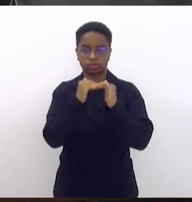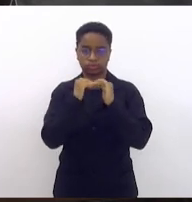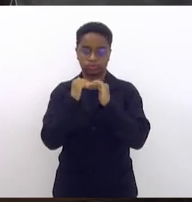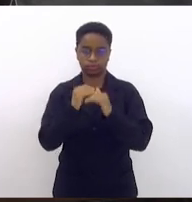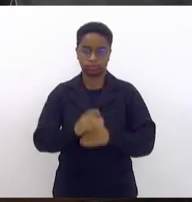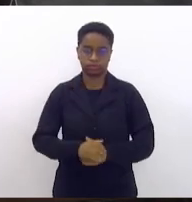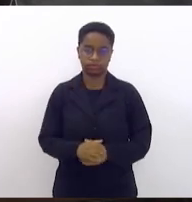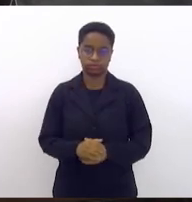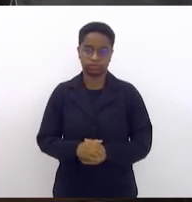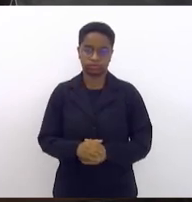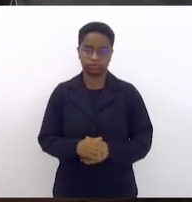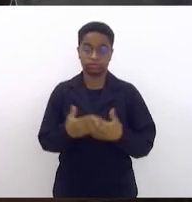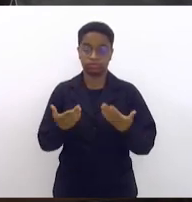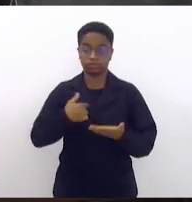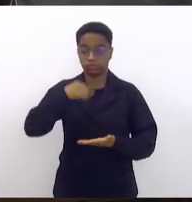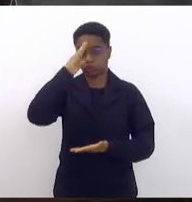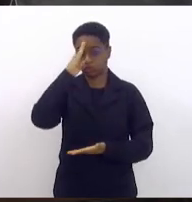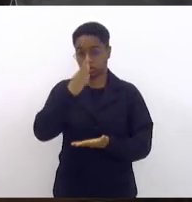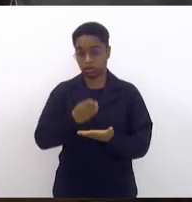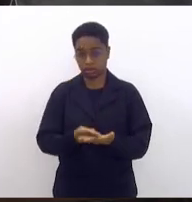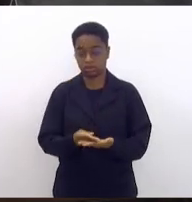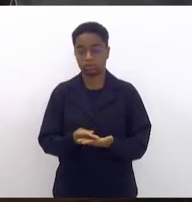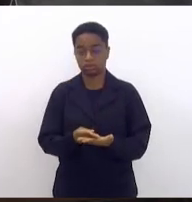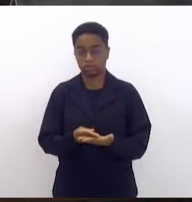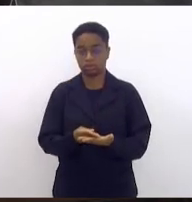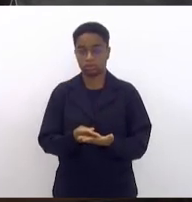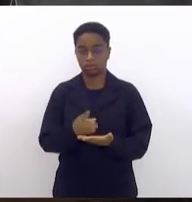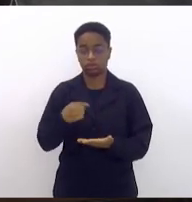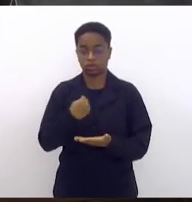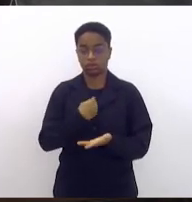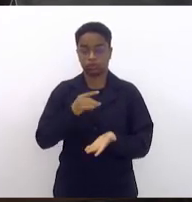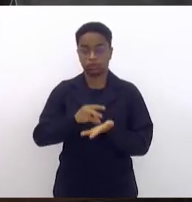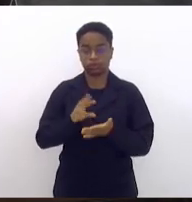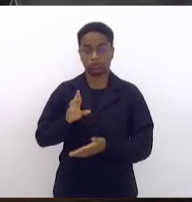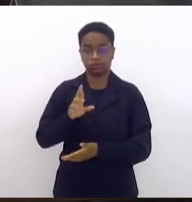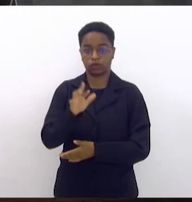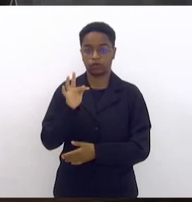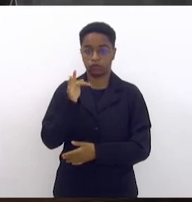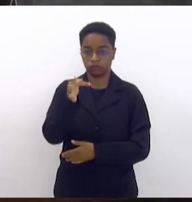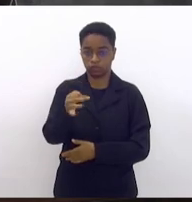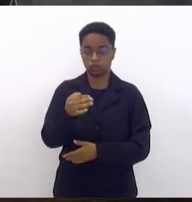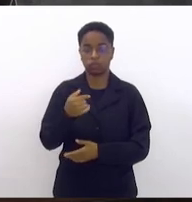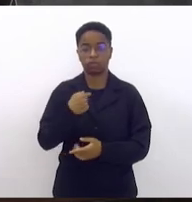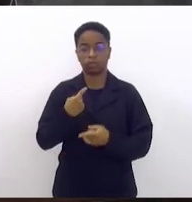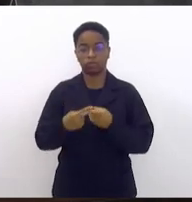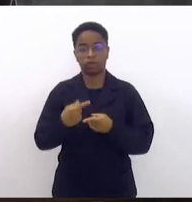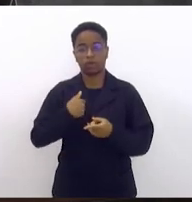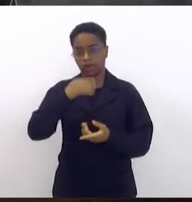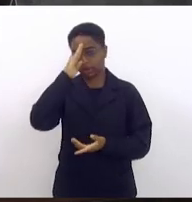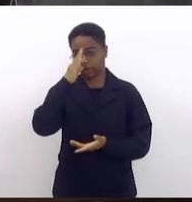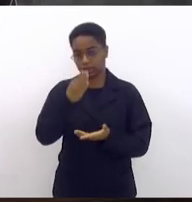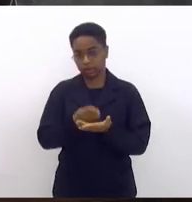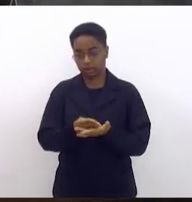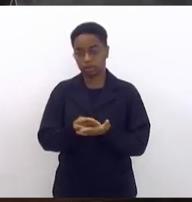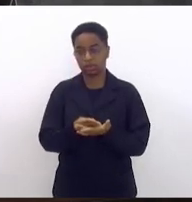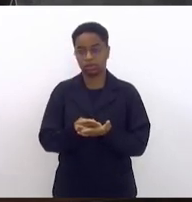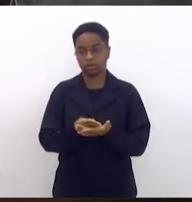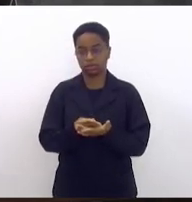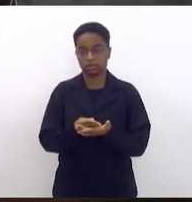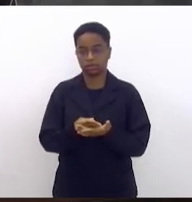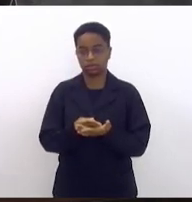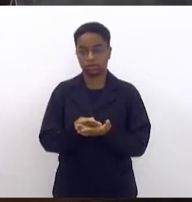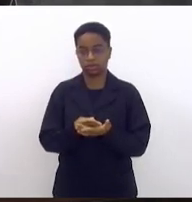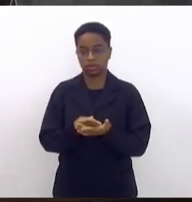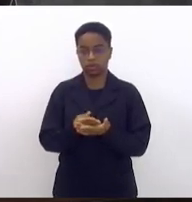eh eu acredito que nós somos o futuro eu acredito que dentro de algum dentro de